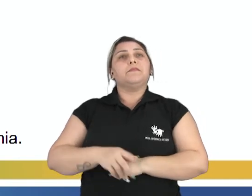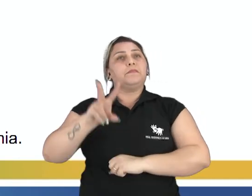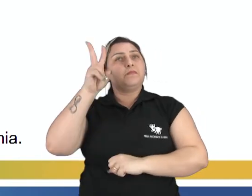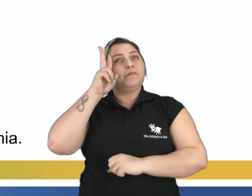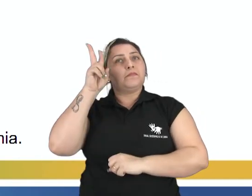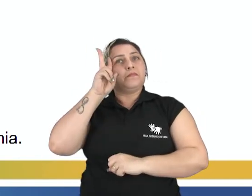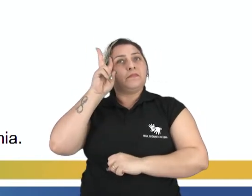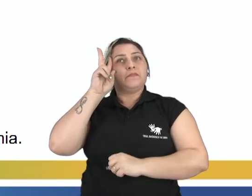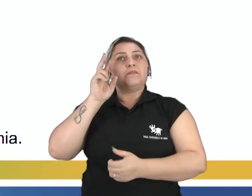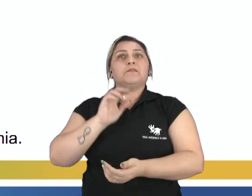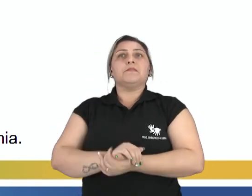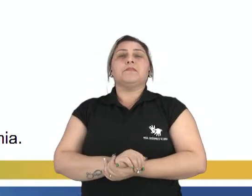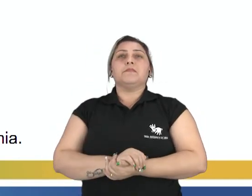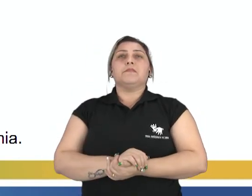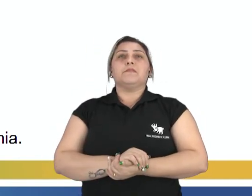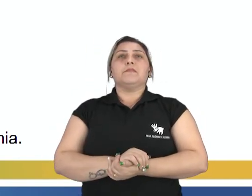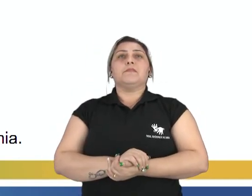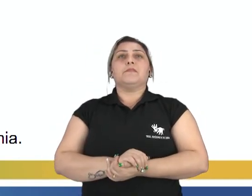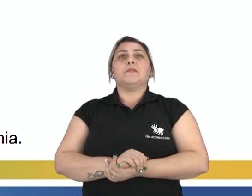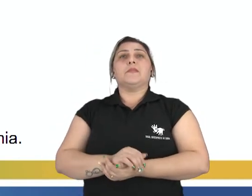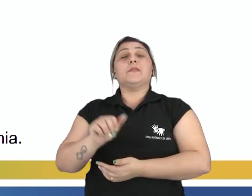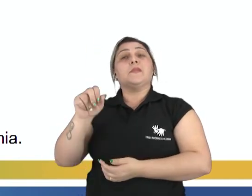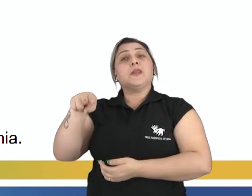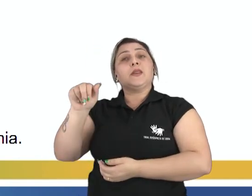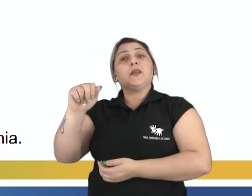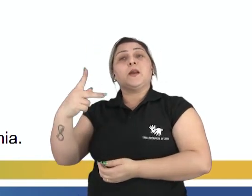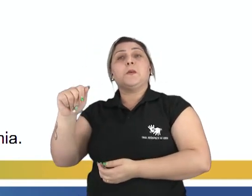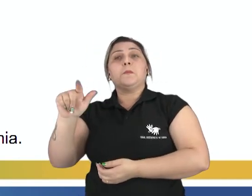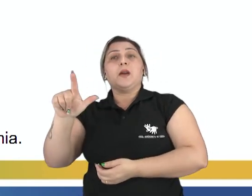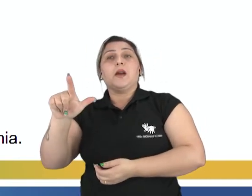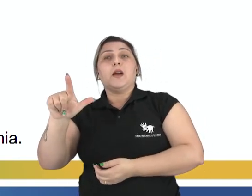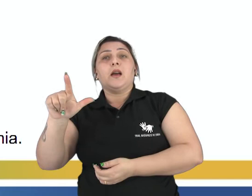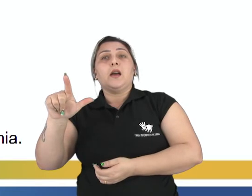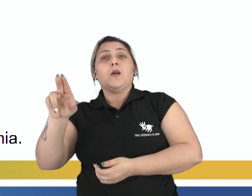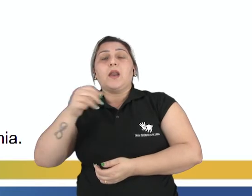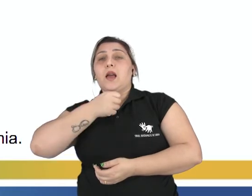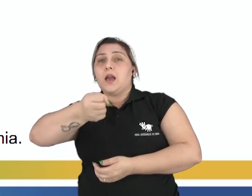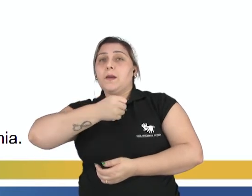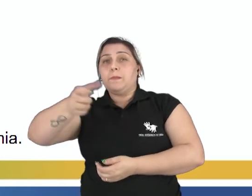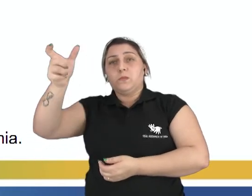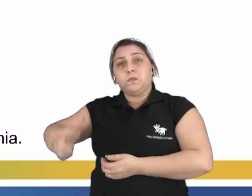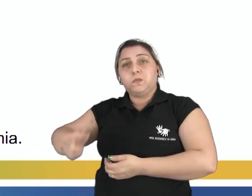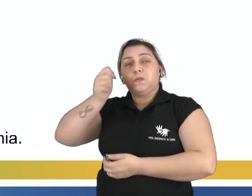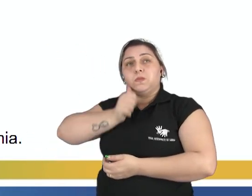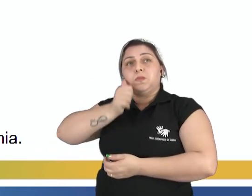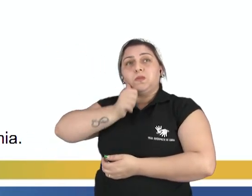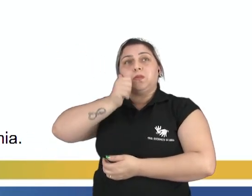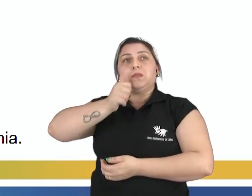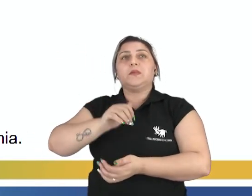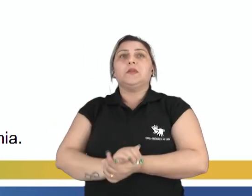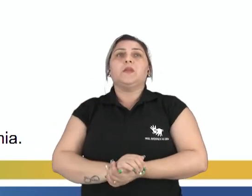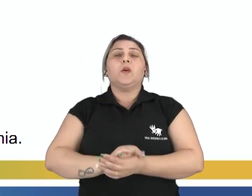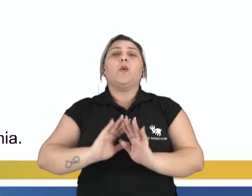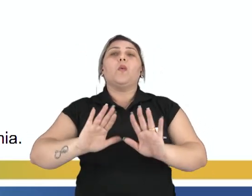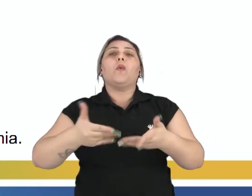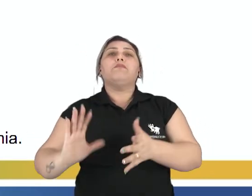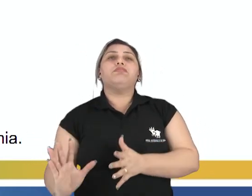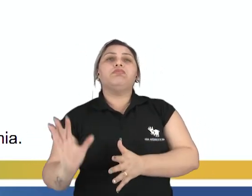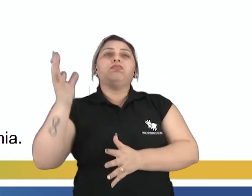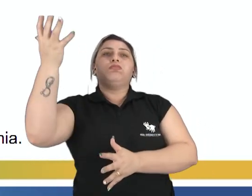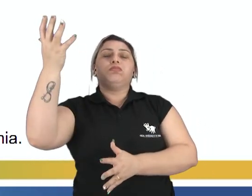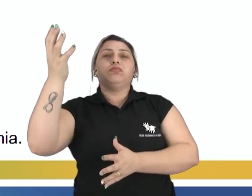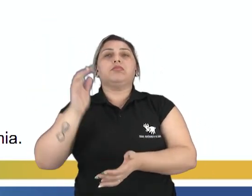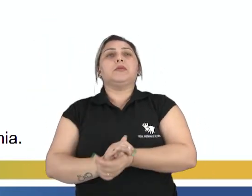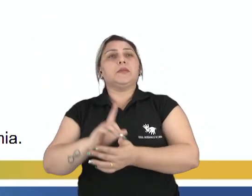tá? Foi feita pela repórter Ana Paula Xavier, essa fotografia, tá? Então, o fato que gerou essa notícia, qual foi o fato que gerou